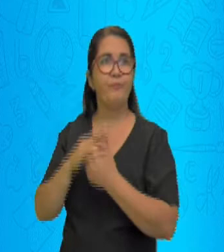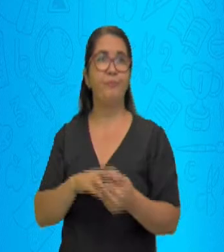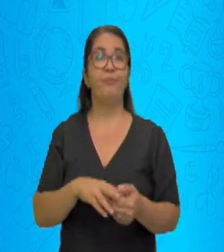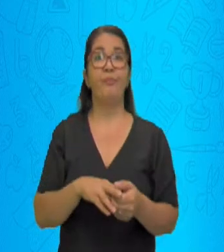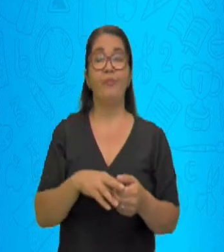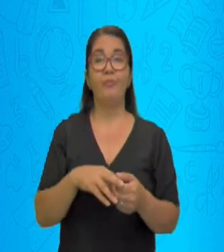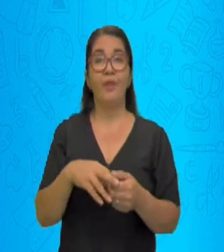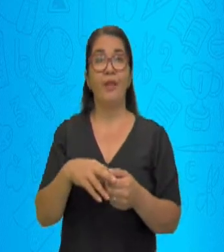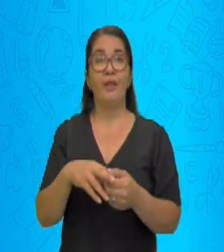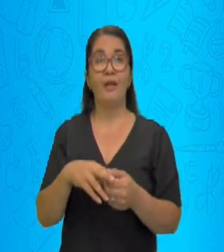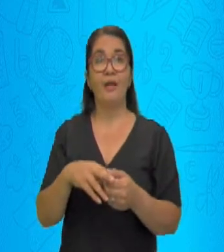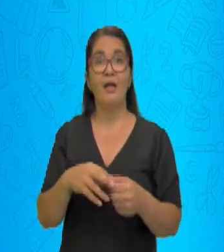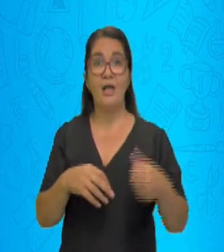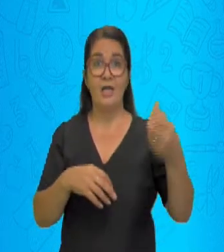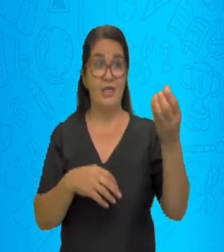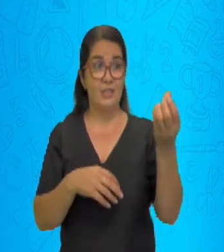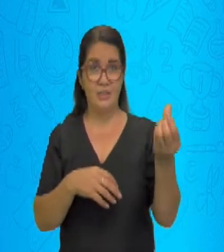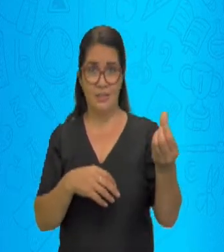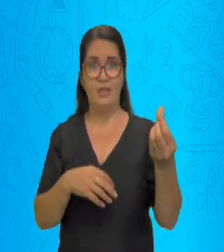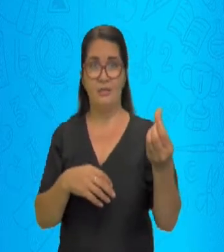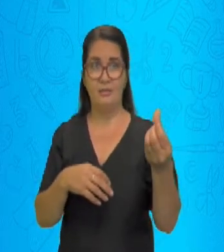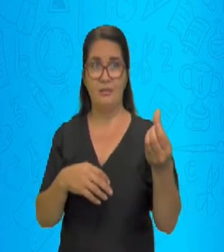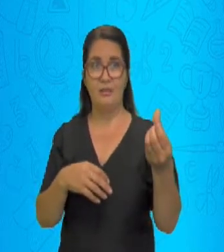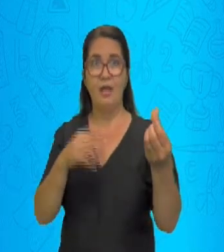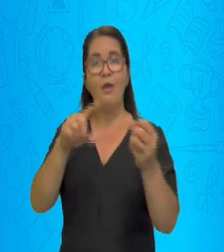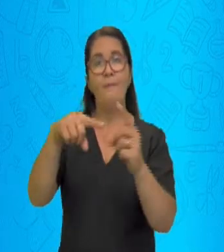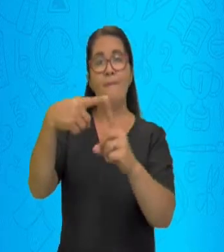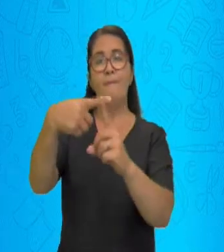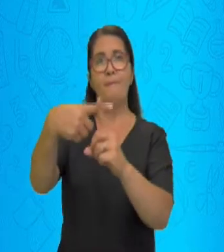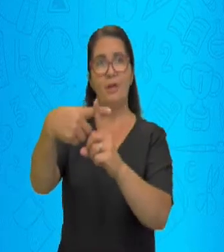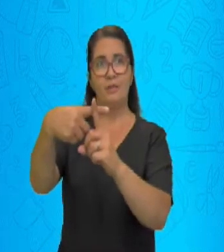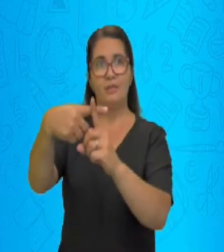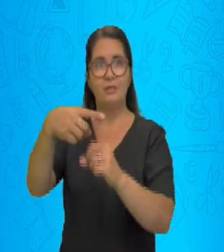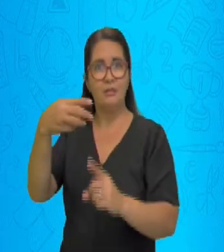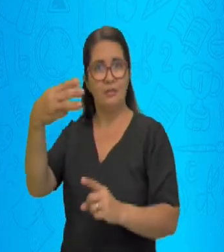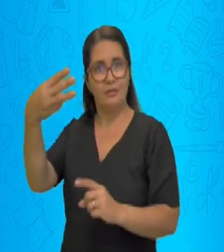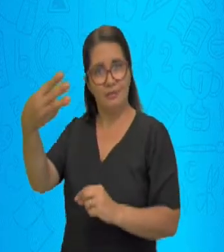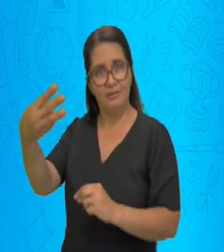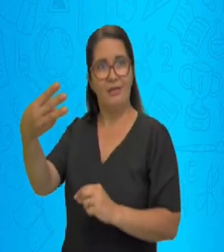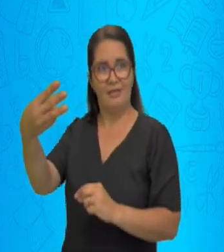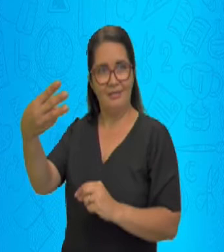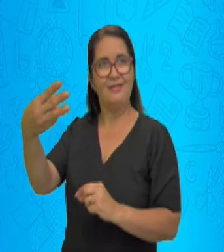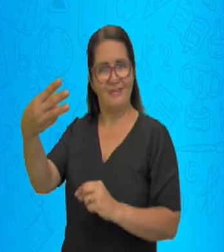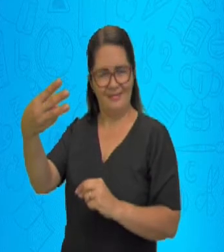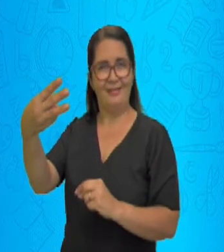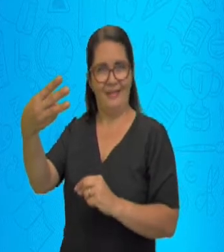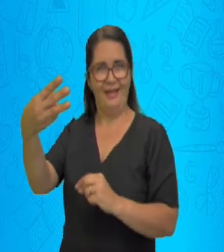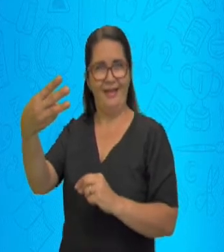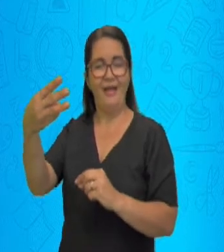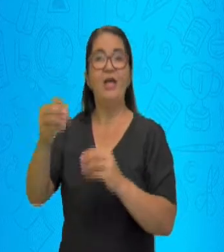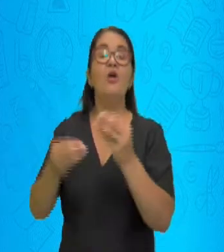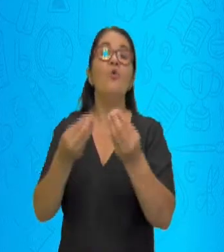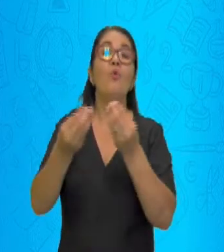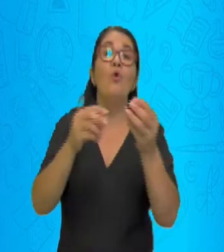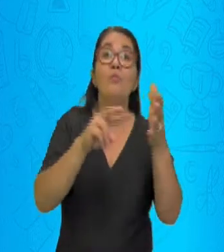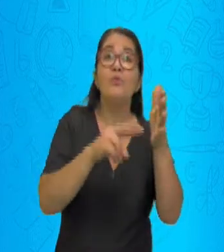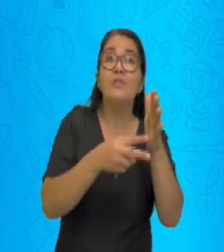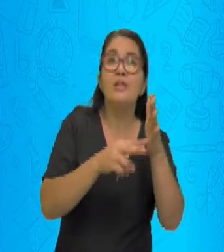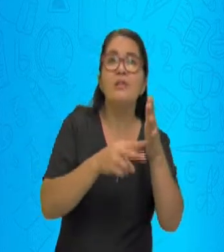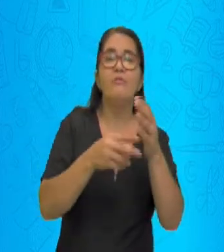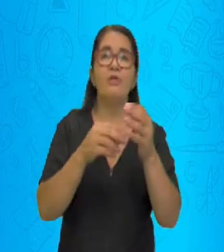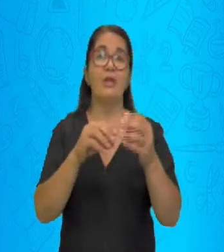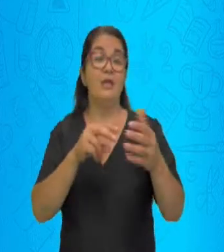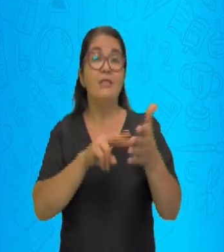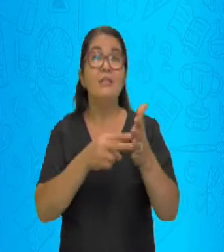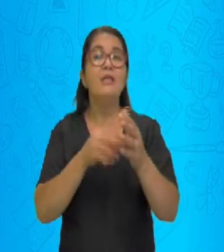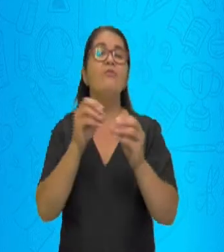da adição, o número 6, ele tem o nome de parcela, o número 3 também tem o nome de parcela e